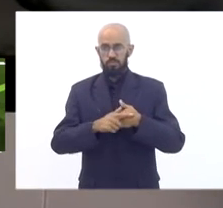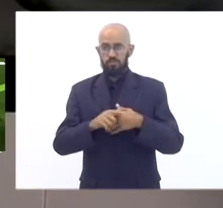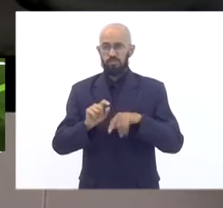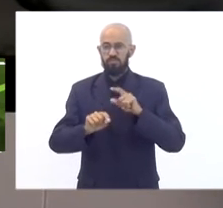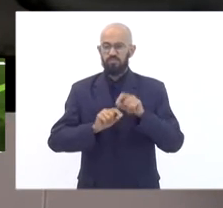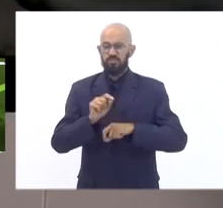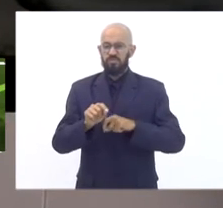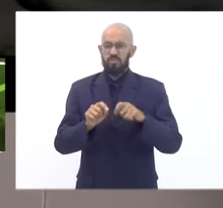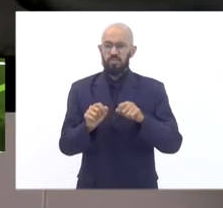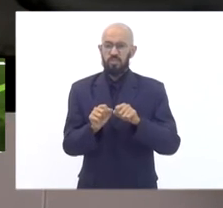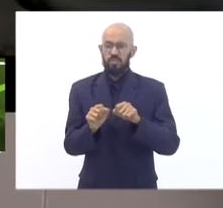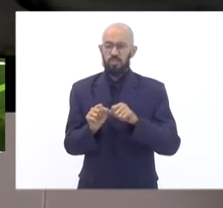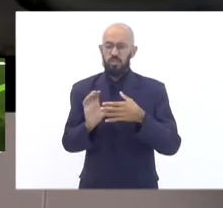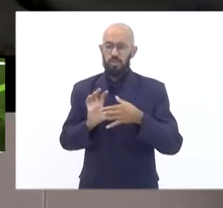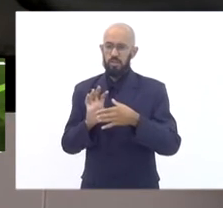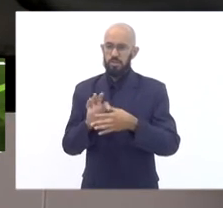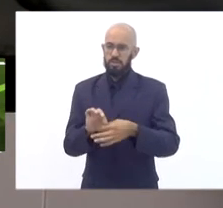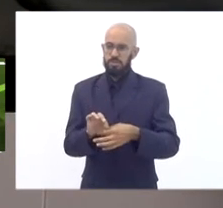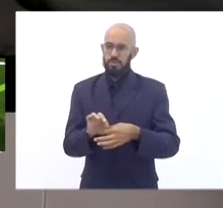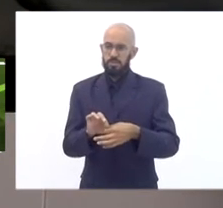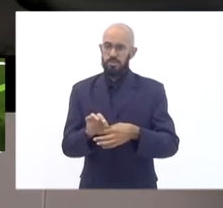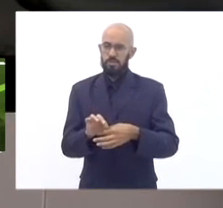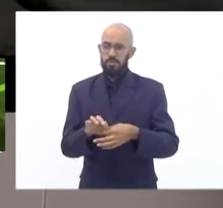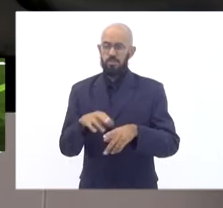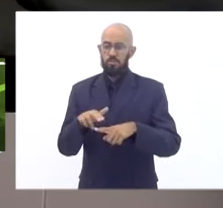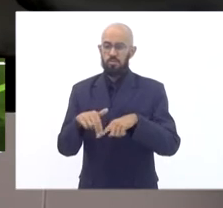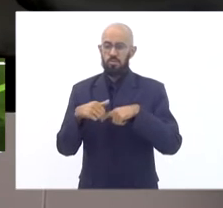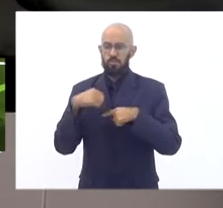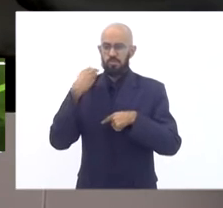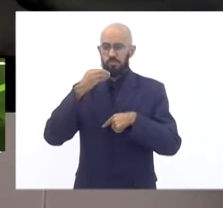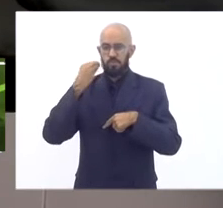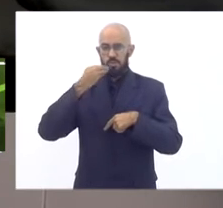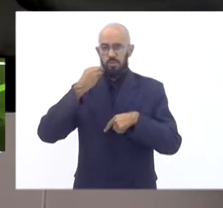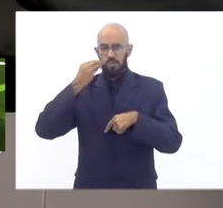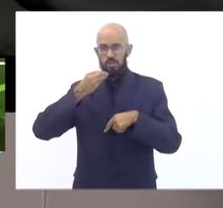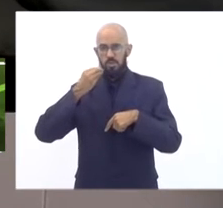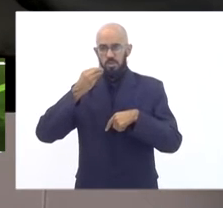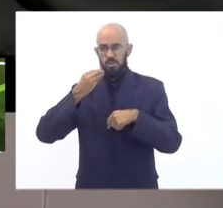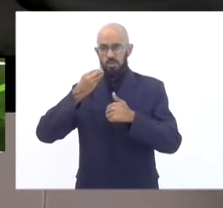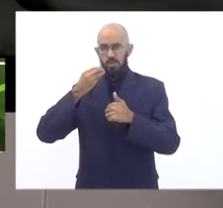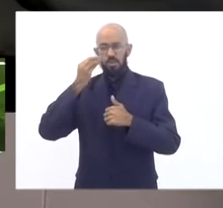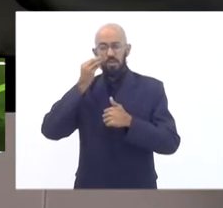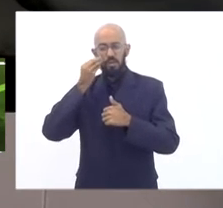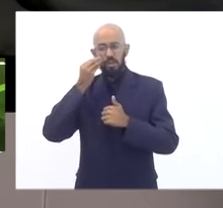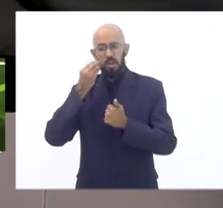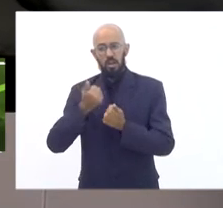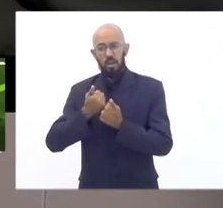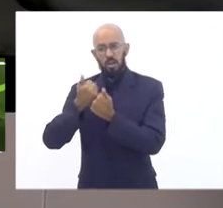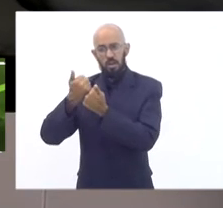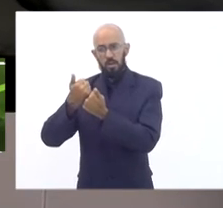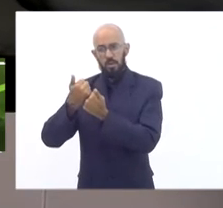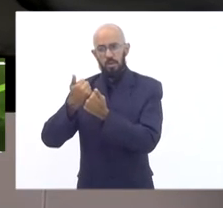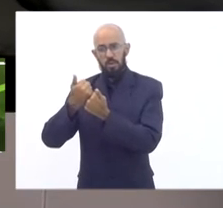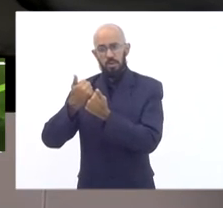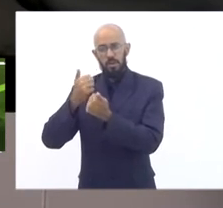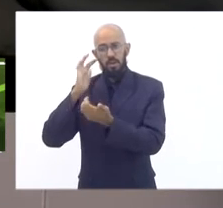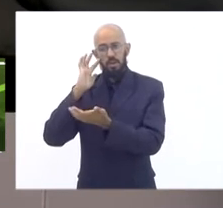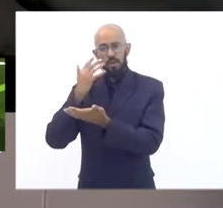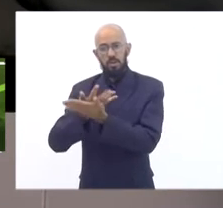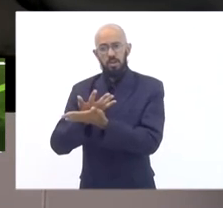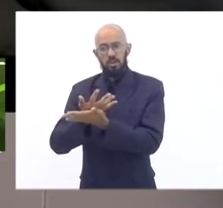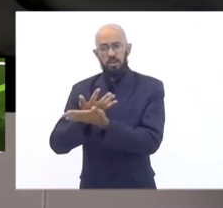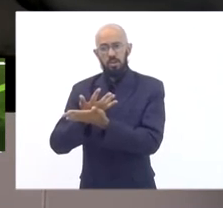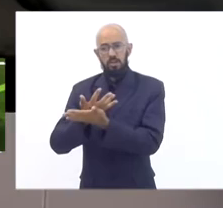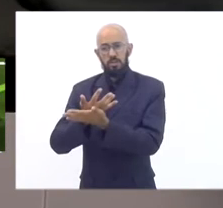essa ponte e, em razão da nossa experiência profissional, tentar apoiar, né, a tomada de decisão dos gestores